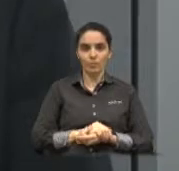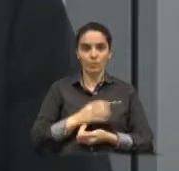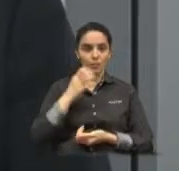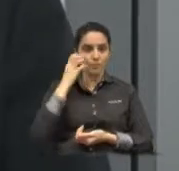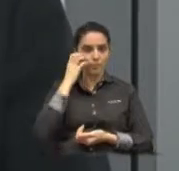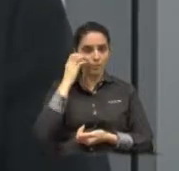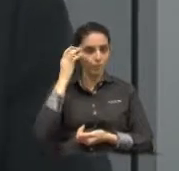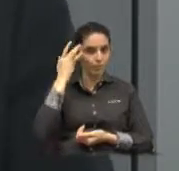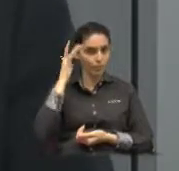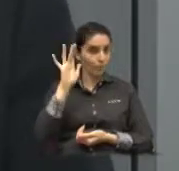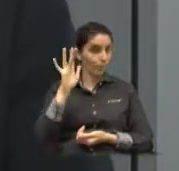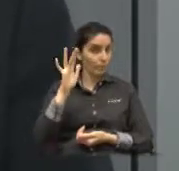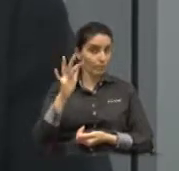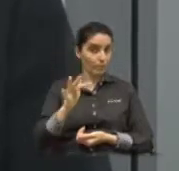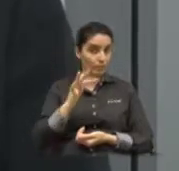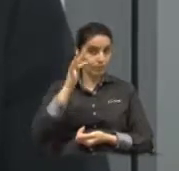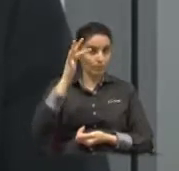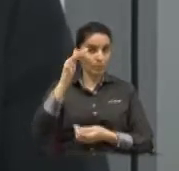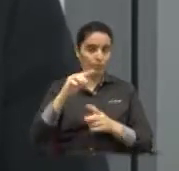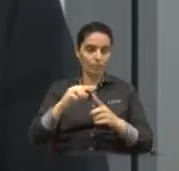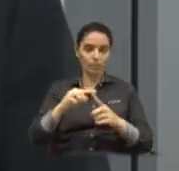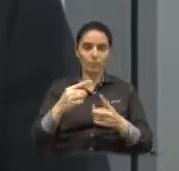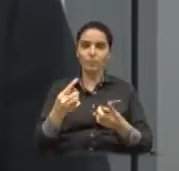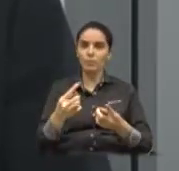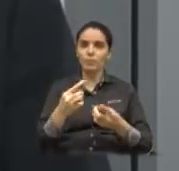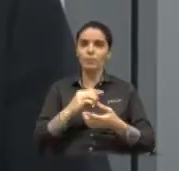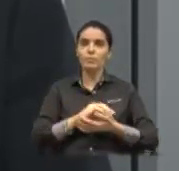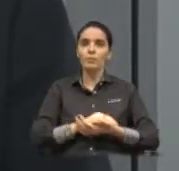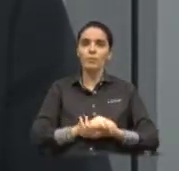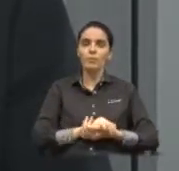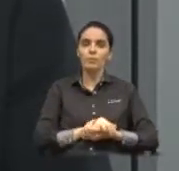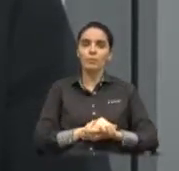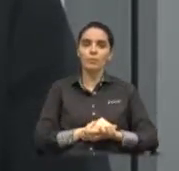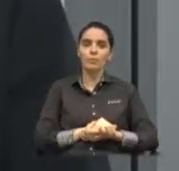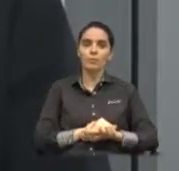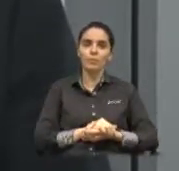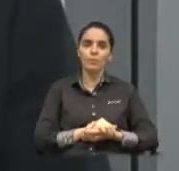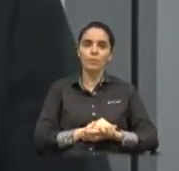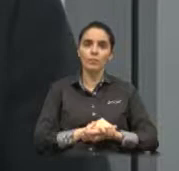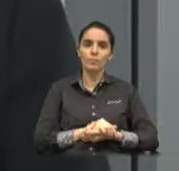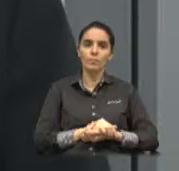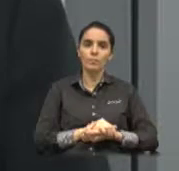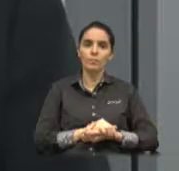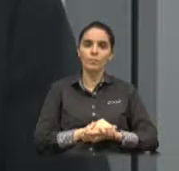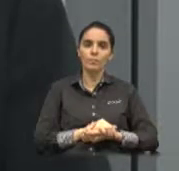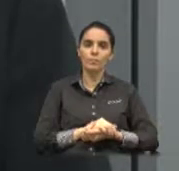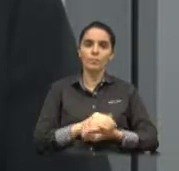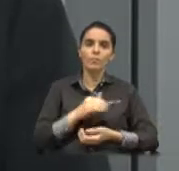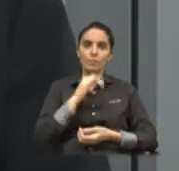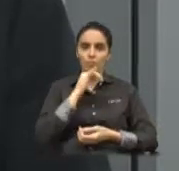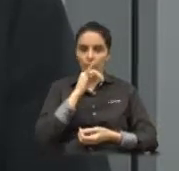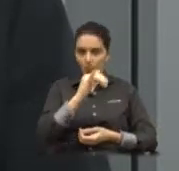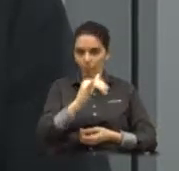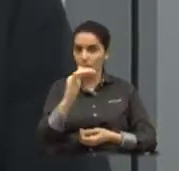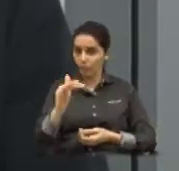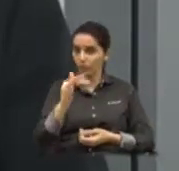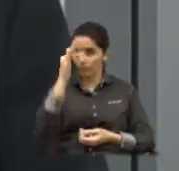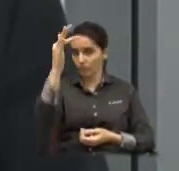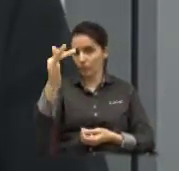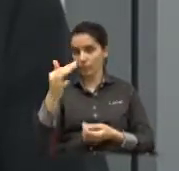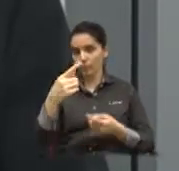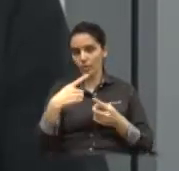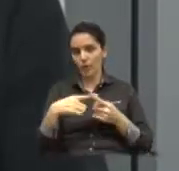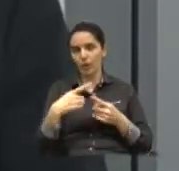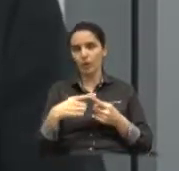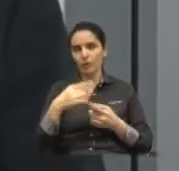previsão do futuro, mas eu acredito que outros discursos virão aqui no futuro em decorrência disso, né? De